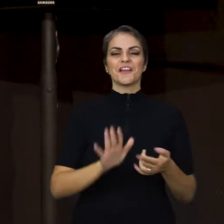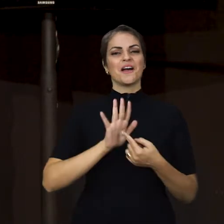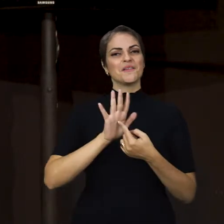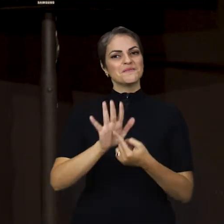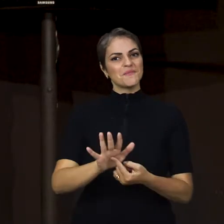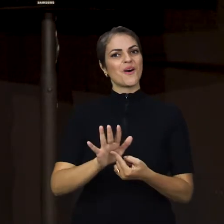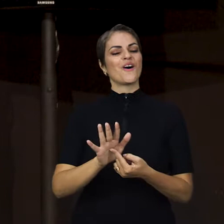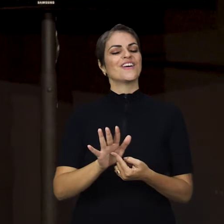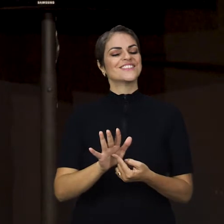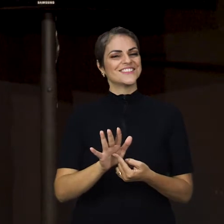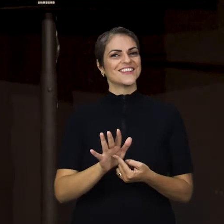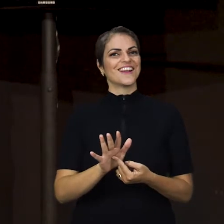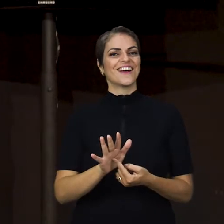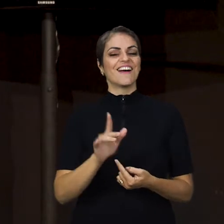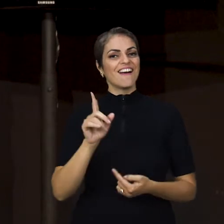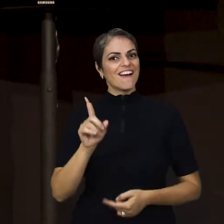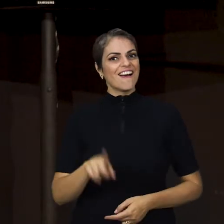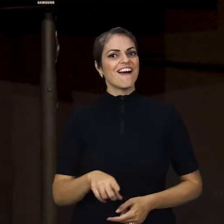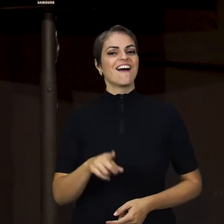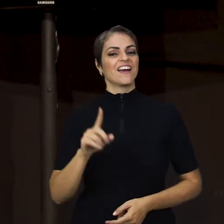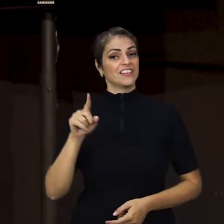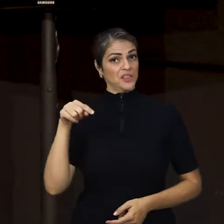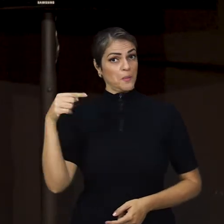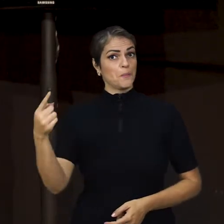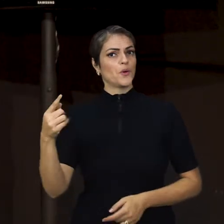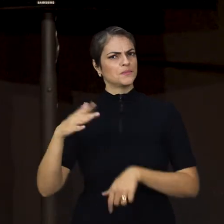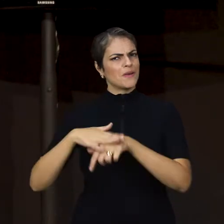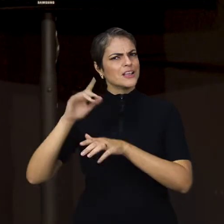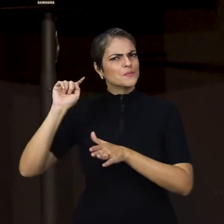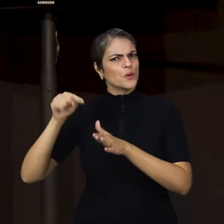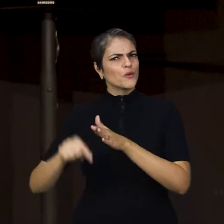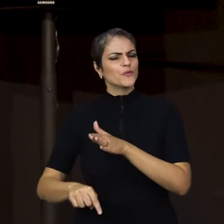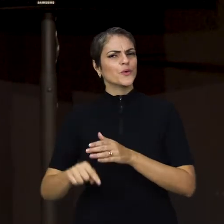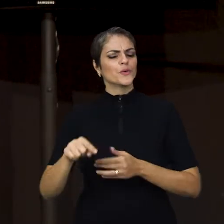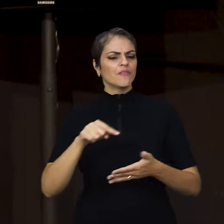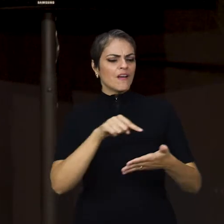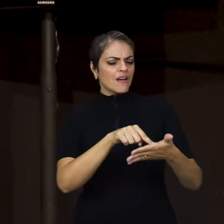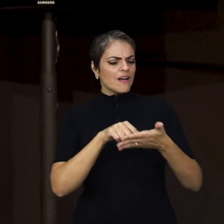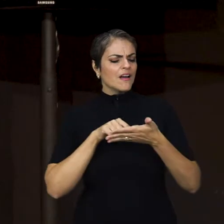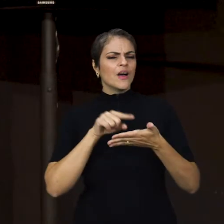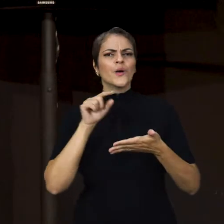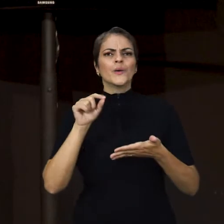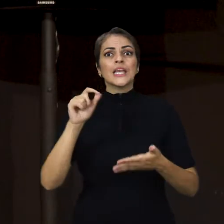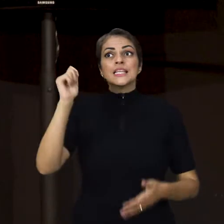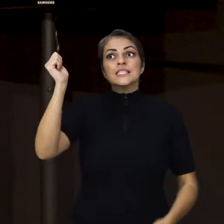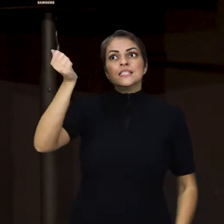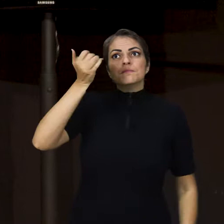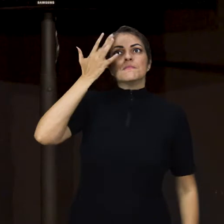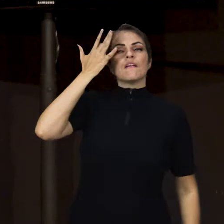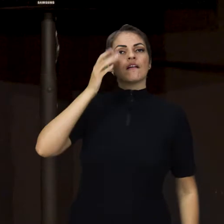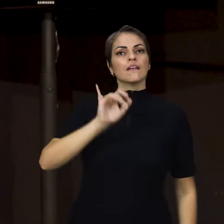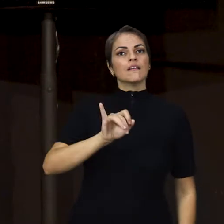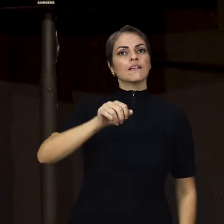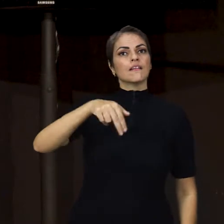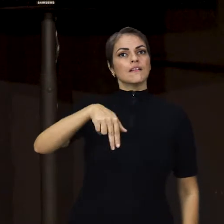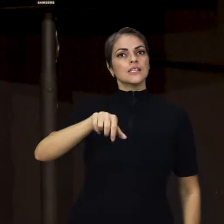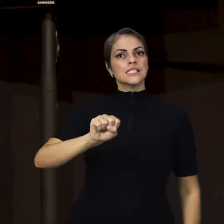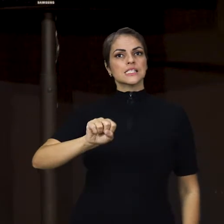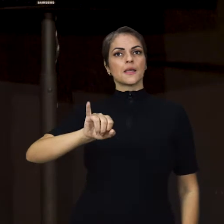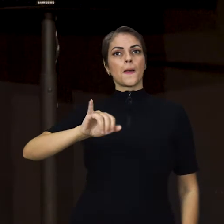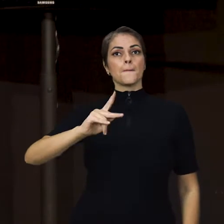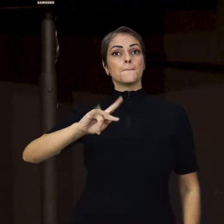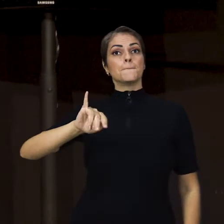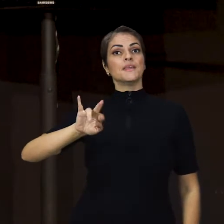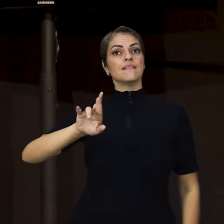explorar e explicar um pouquinho melhor mais adiante, que é o conceito de inspiração. Por enquanto, eu só quero que você fique atento a esse conceito